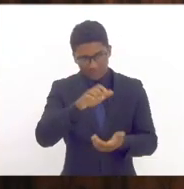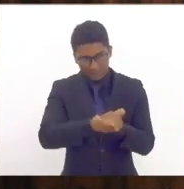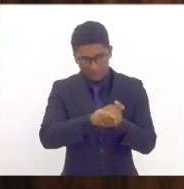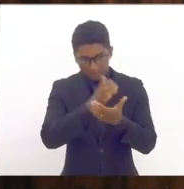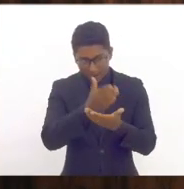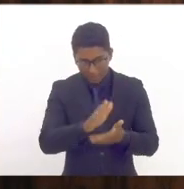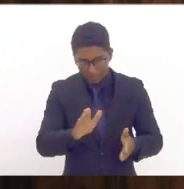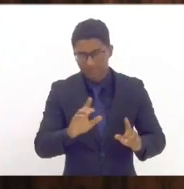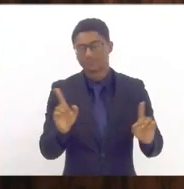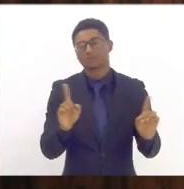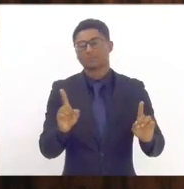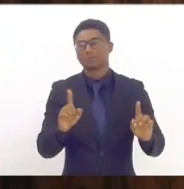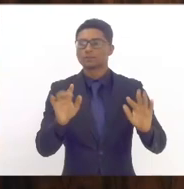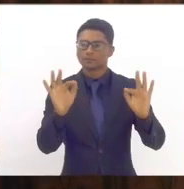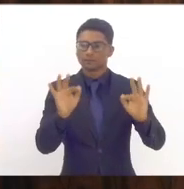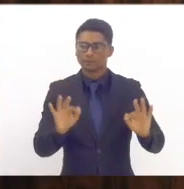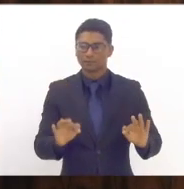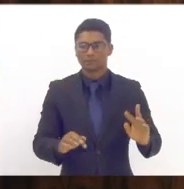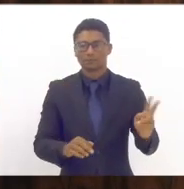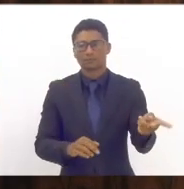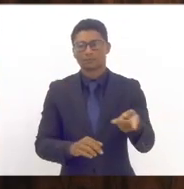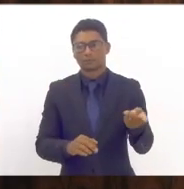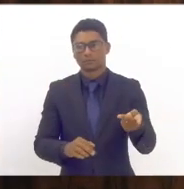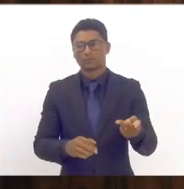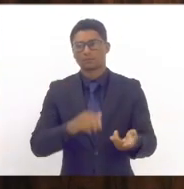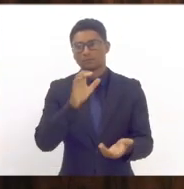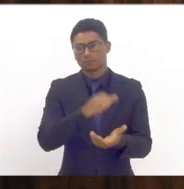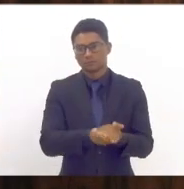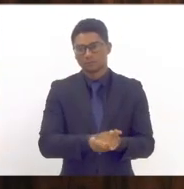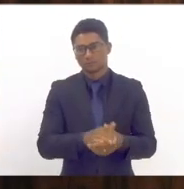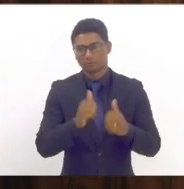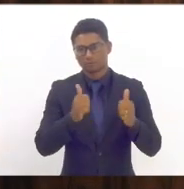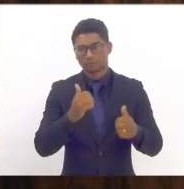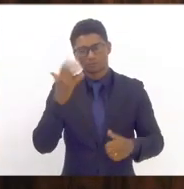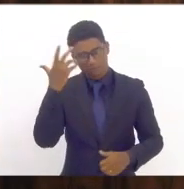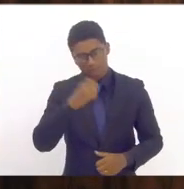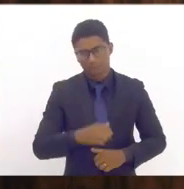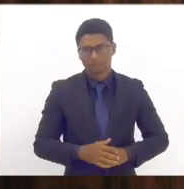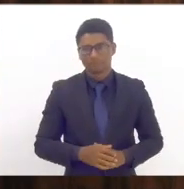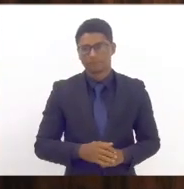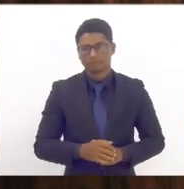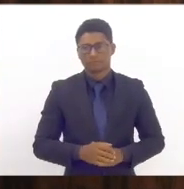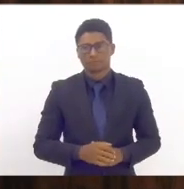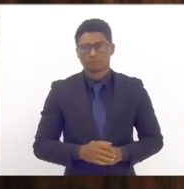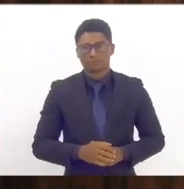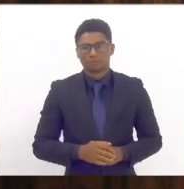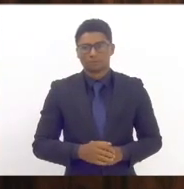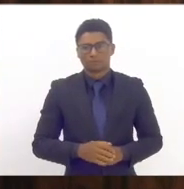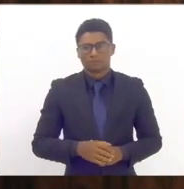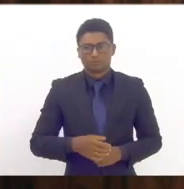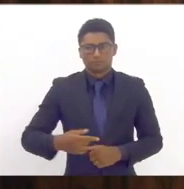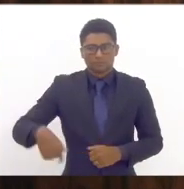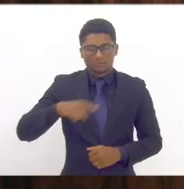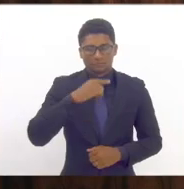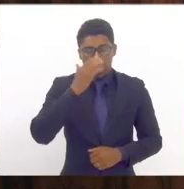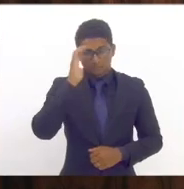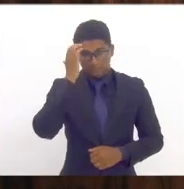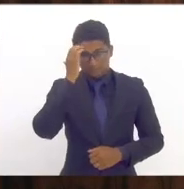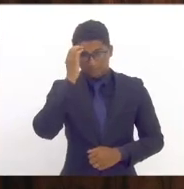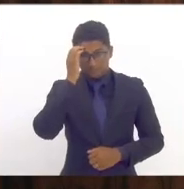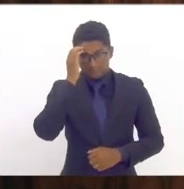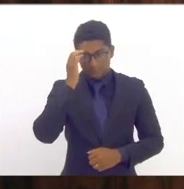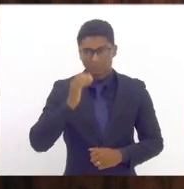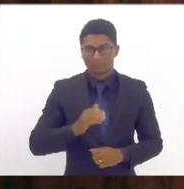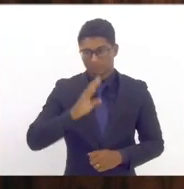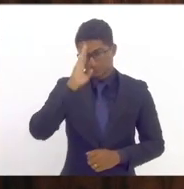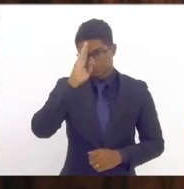assim, muito feliz por vocês dois, um belo casal, pessoas que fazem a gente entender, acima